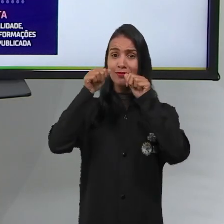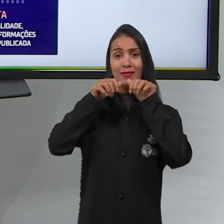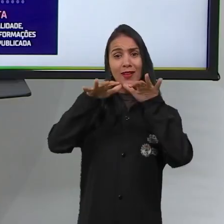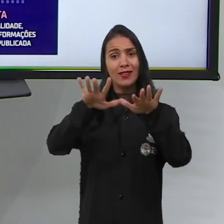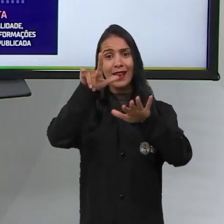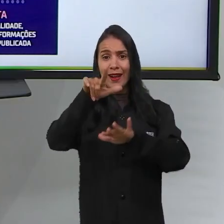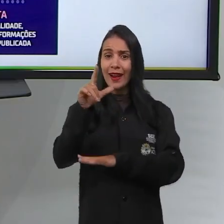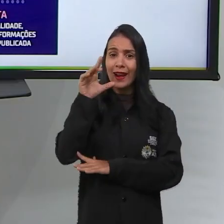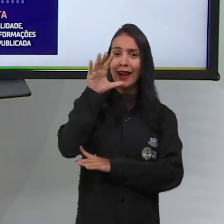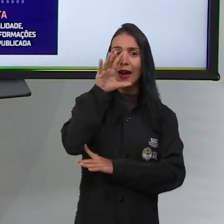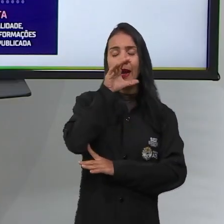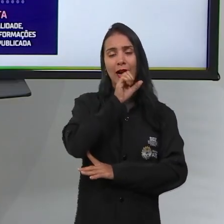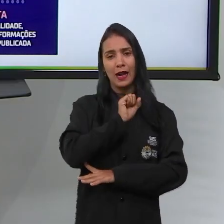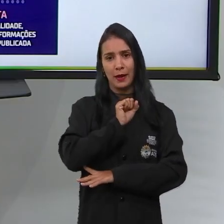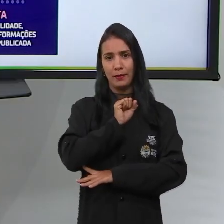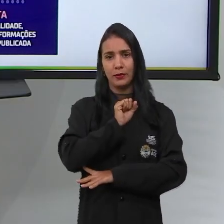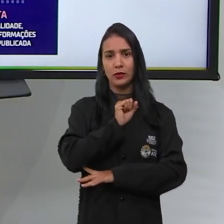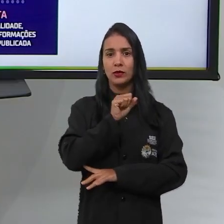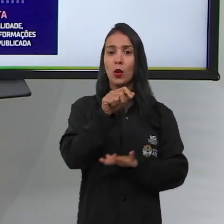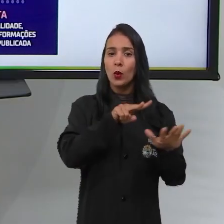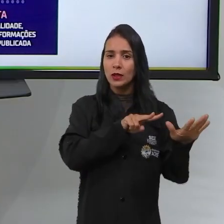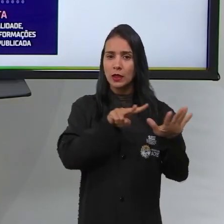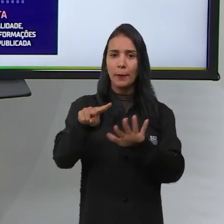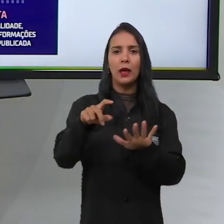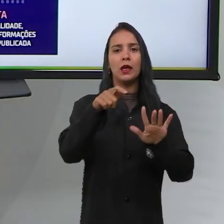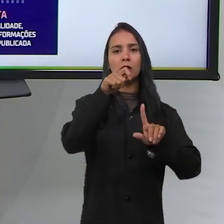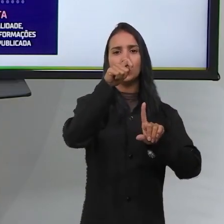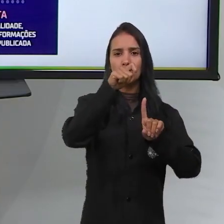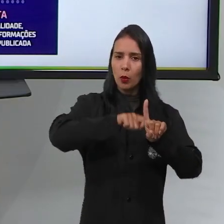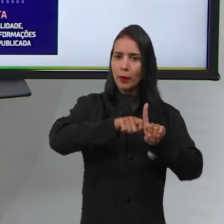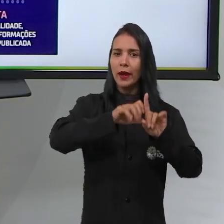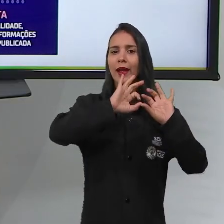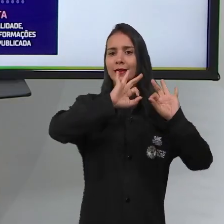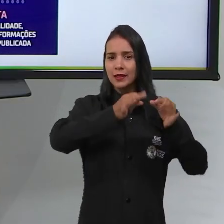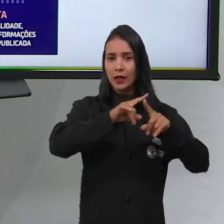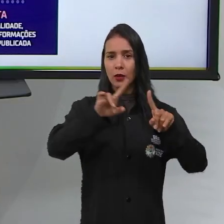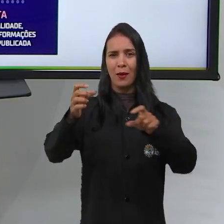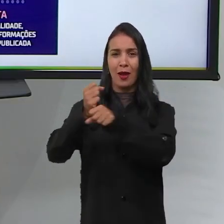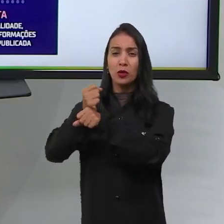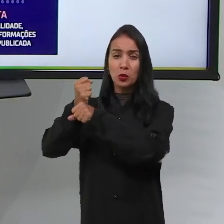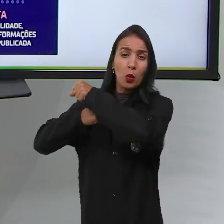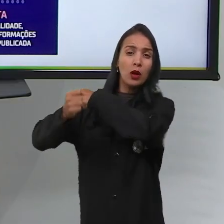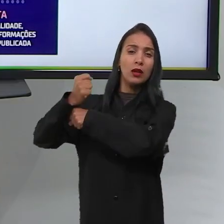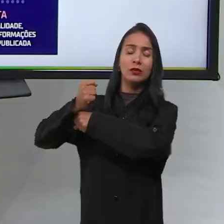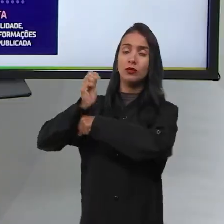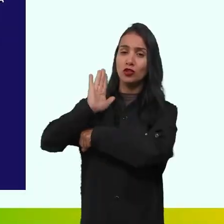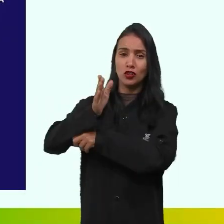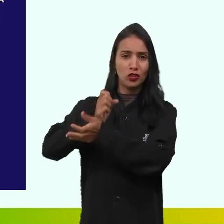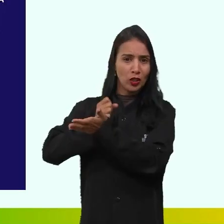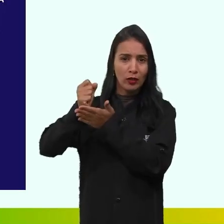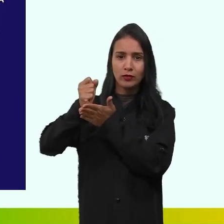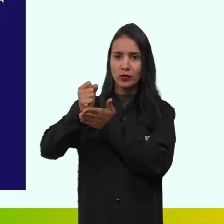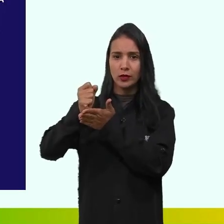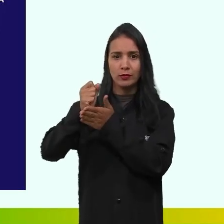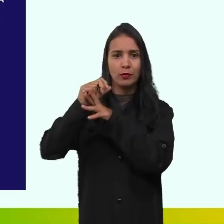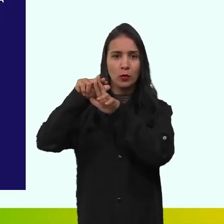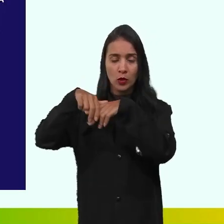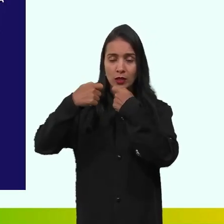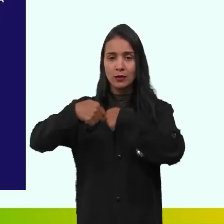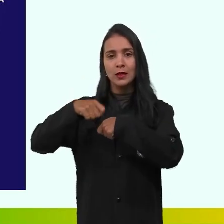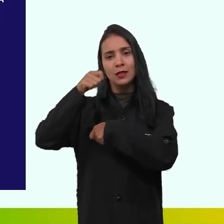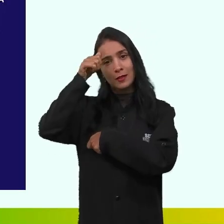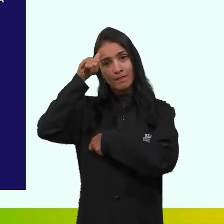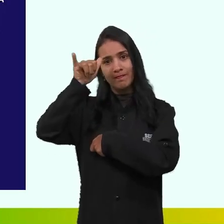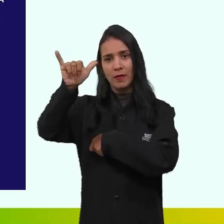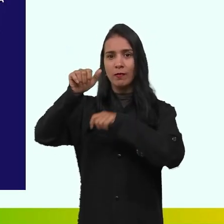da semana, do ano já não é mais notícia, porque já passou, tá certo? E o próximo dica aqui que aparece para